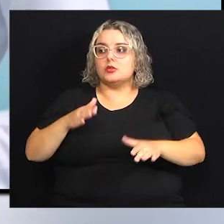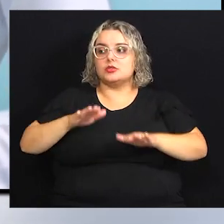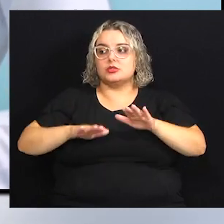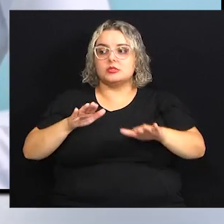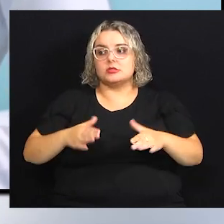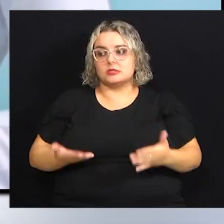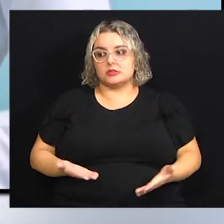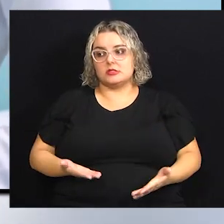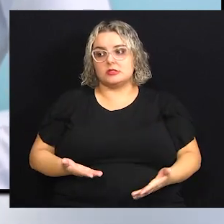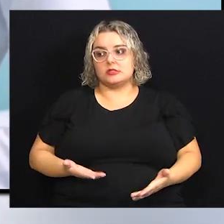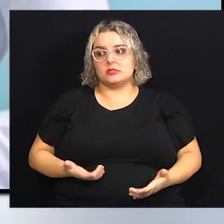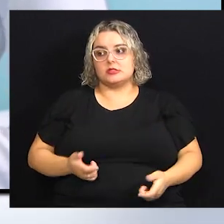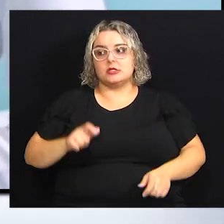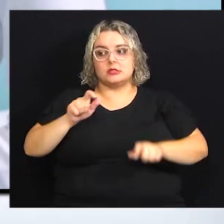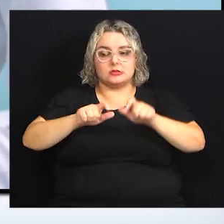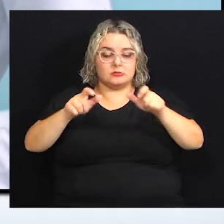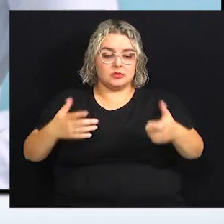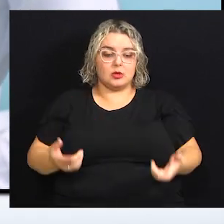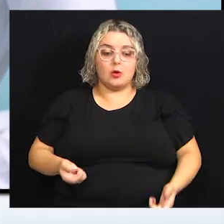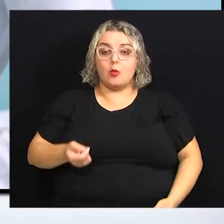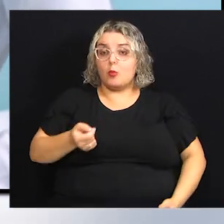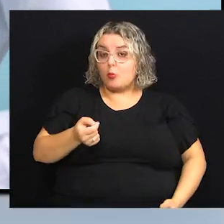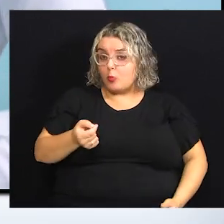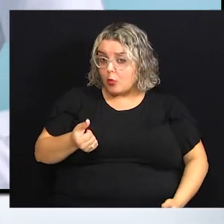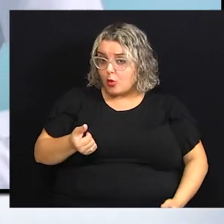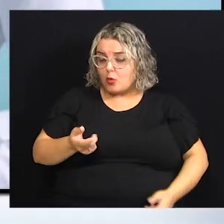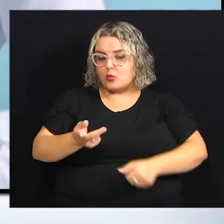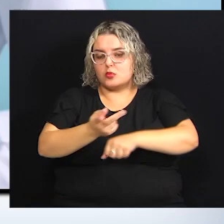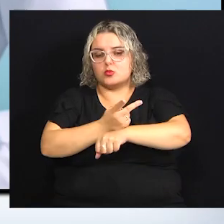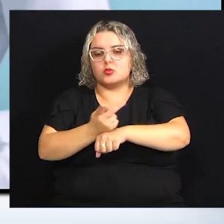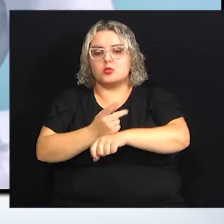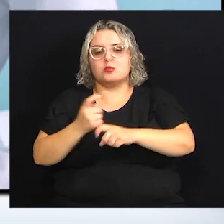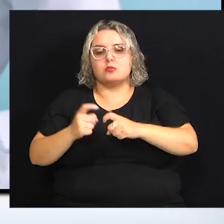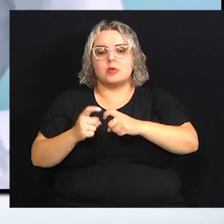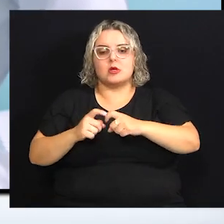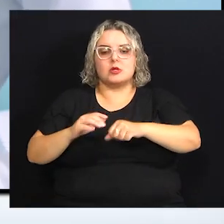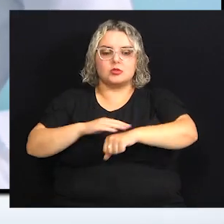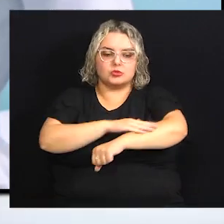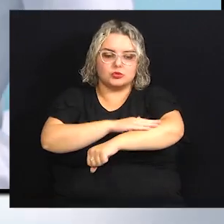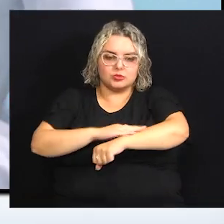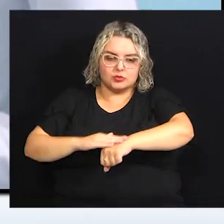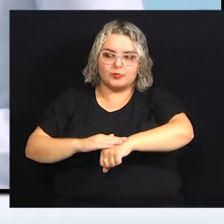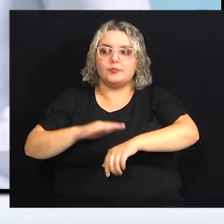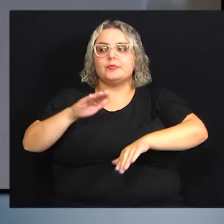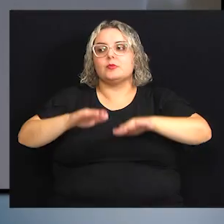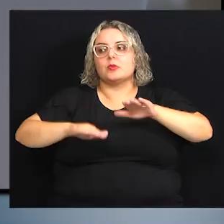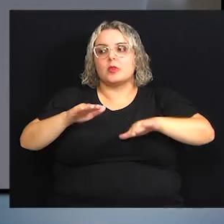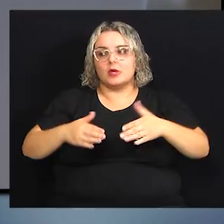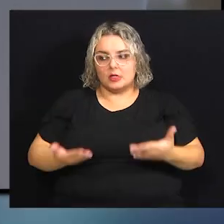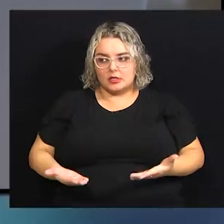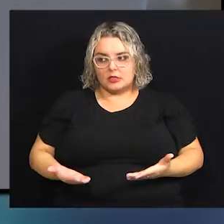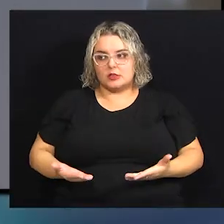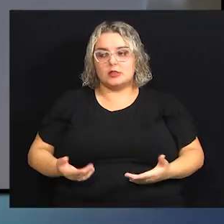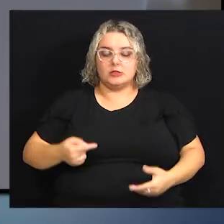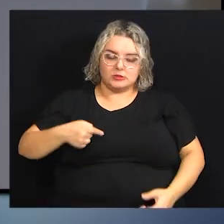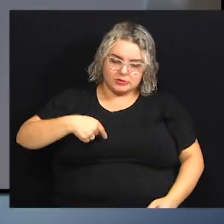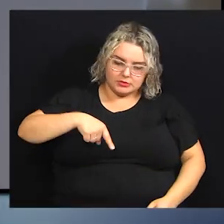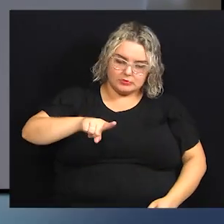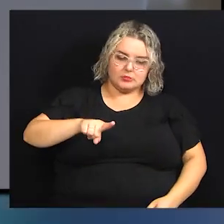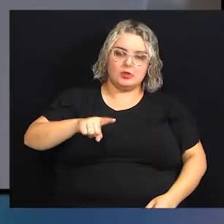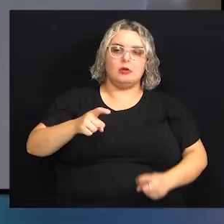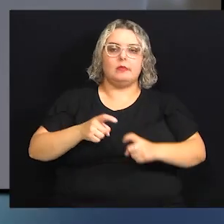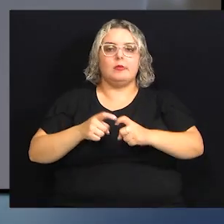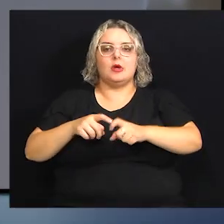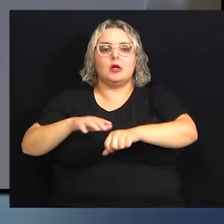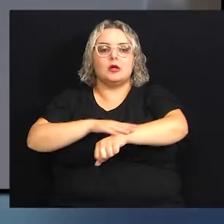Hoje, muitas vezes, as pessoas elas vão pouco ou procuram pouco o dermatologista, e muitas vezes aquelas que